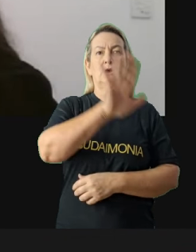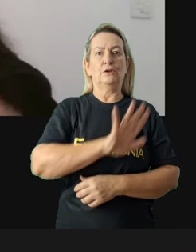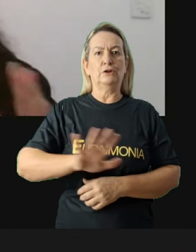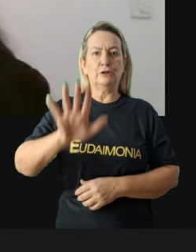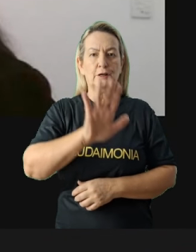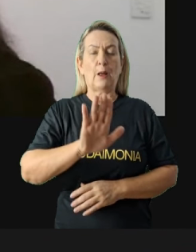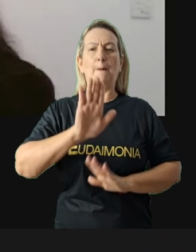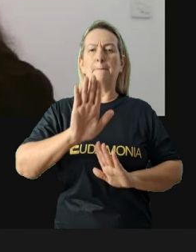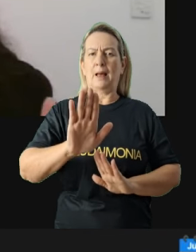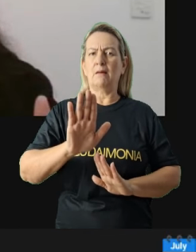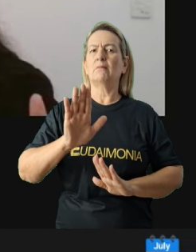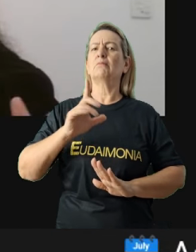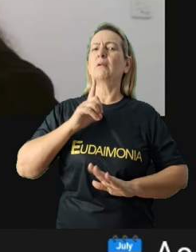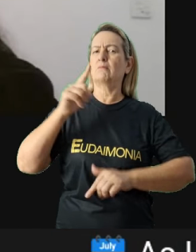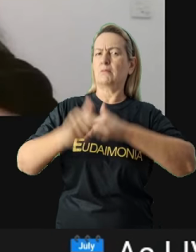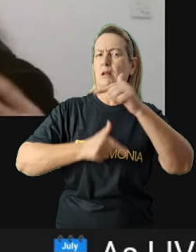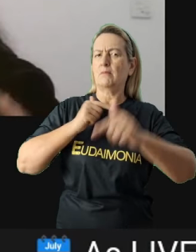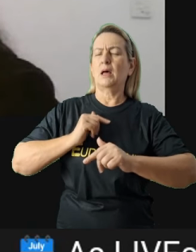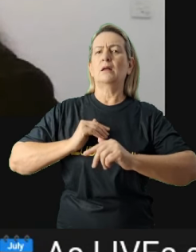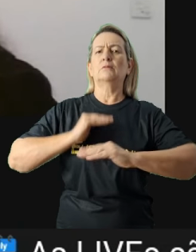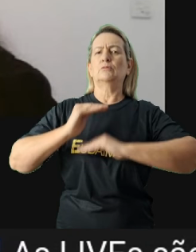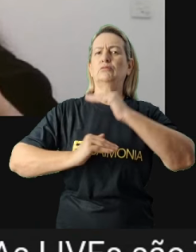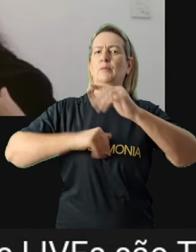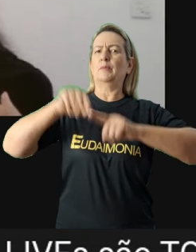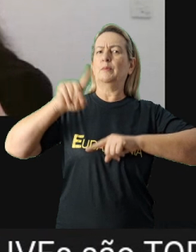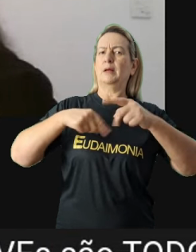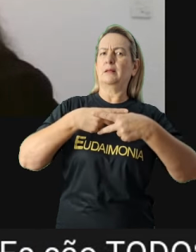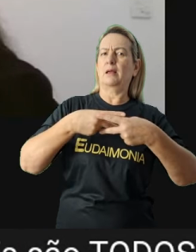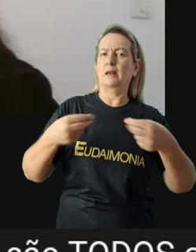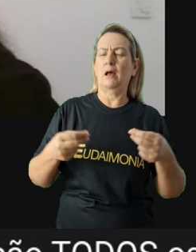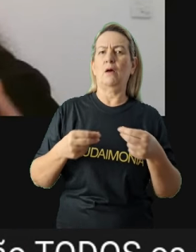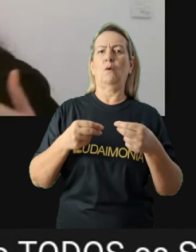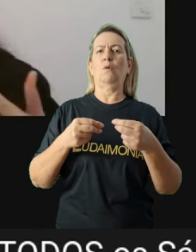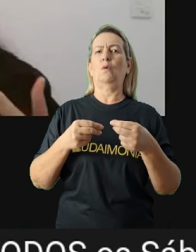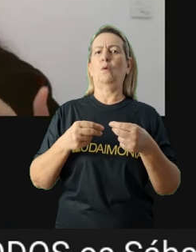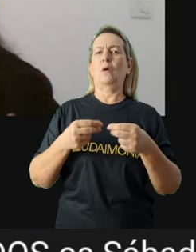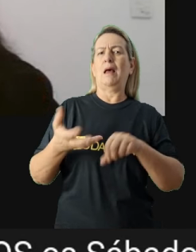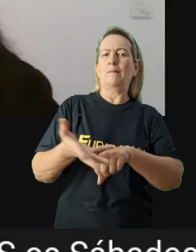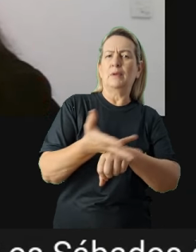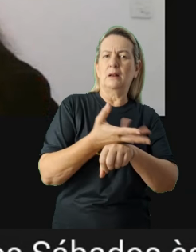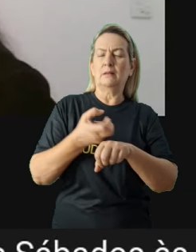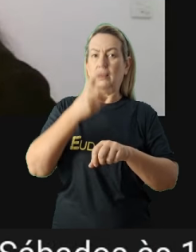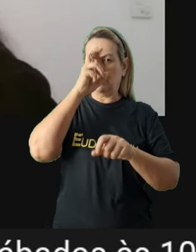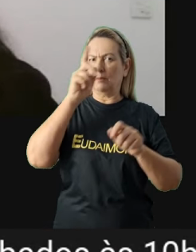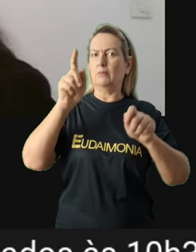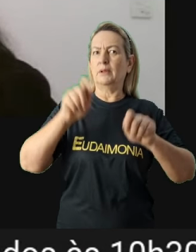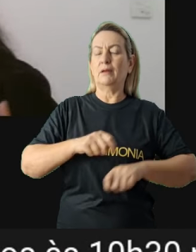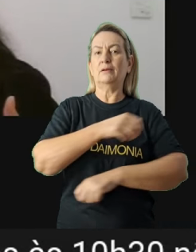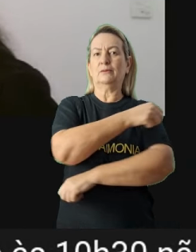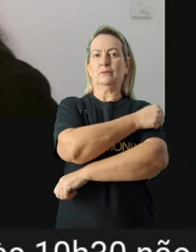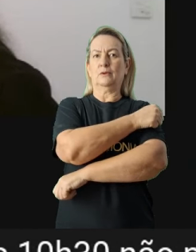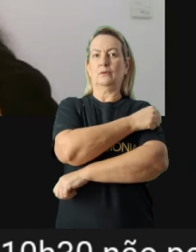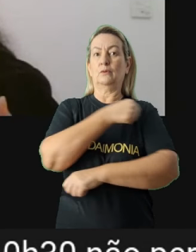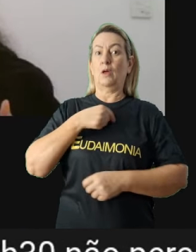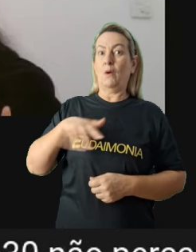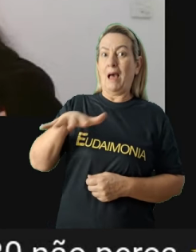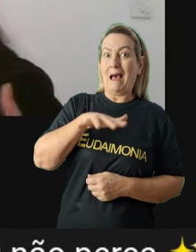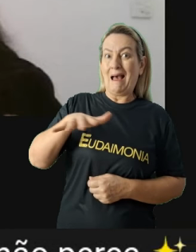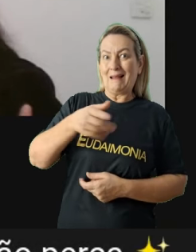pensado como massificado. E nós temos um grande trabalho de desenvolvimento de material, de desenvolvimento de habilidades, de competências dos alunos,